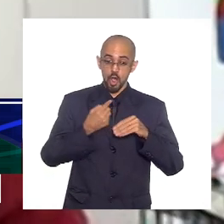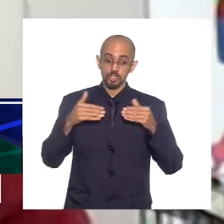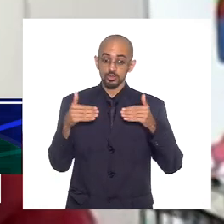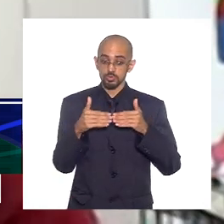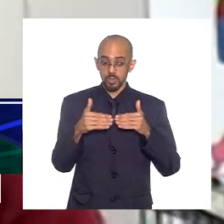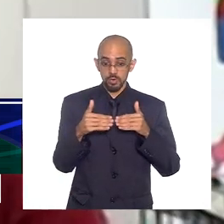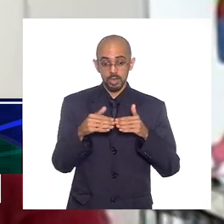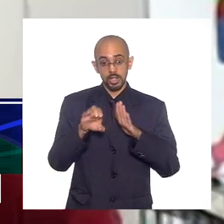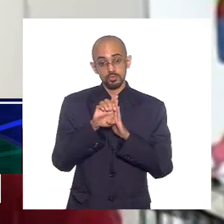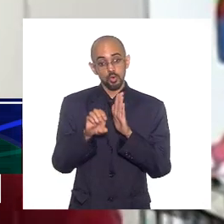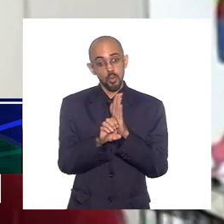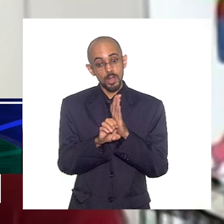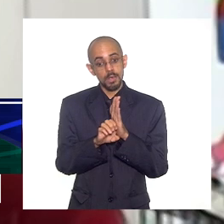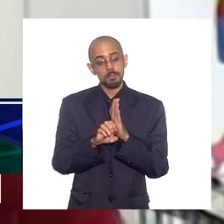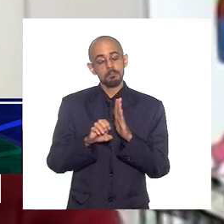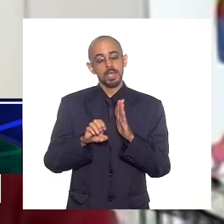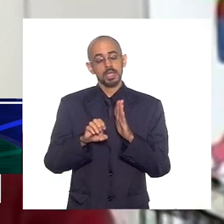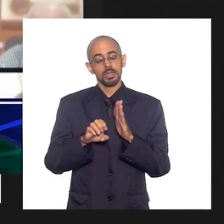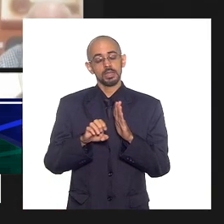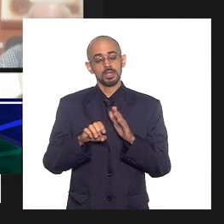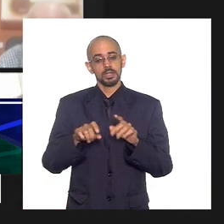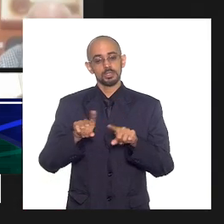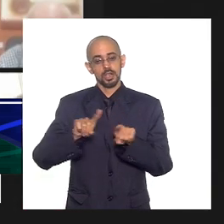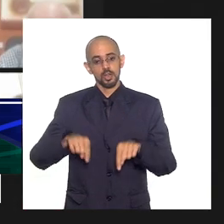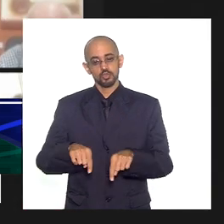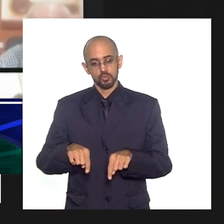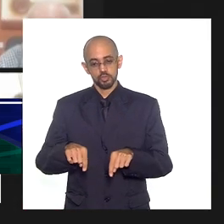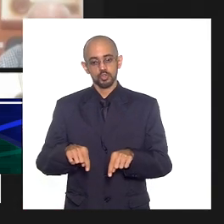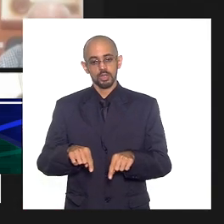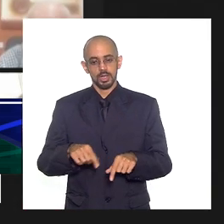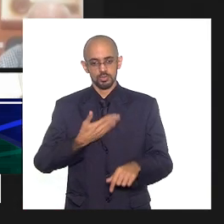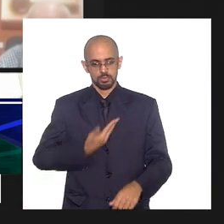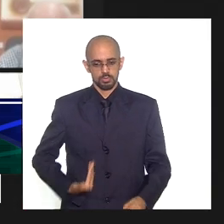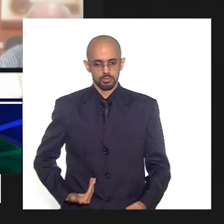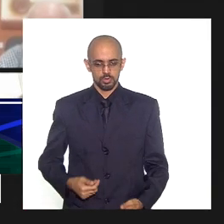com emendas na Comissão de Servidores.